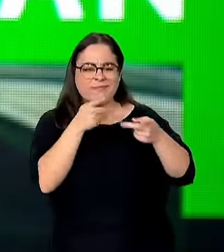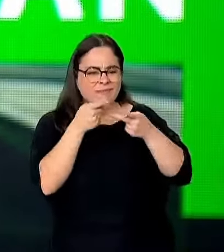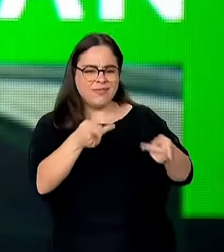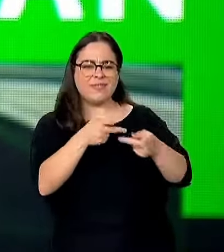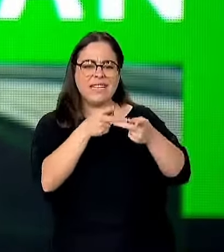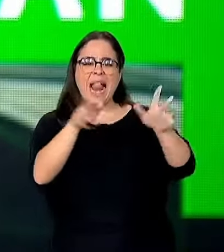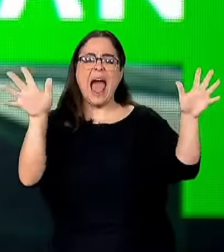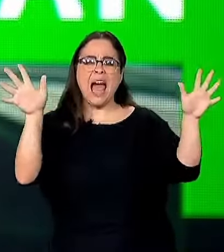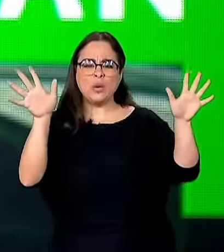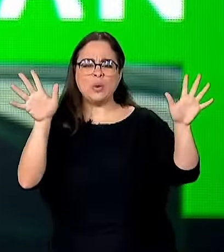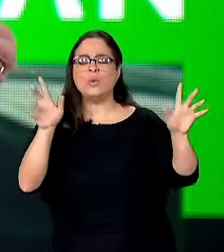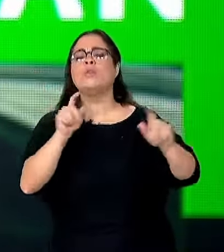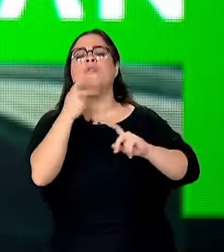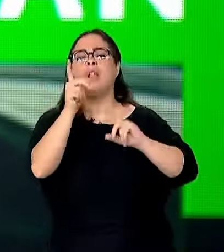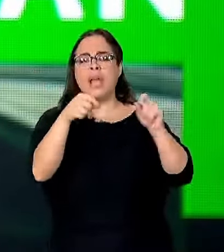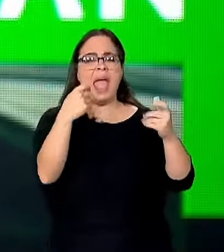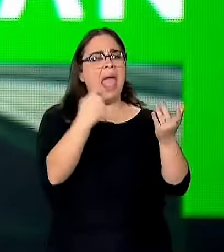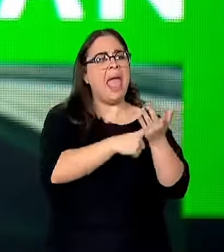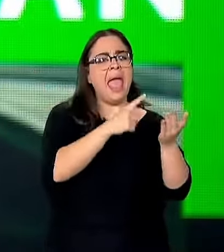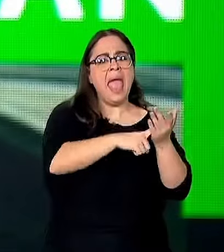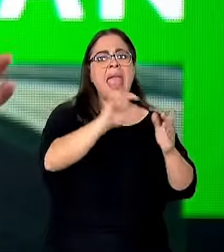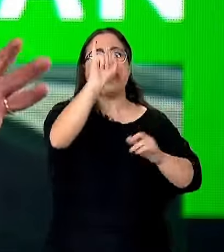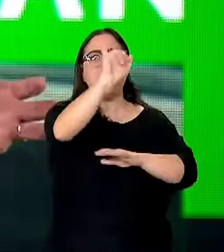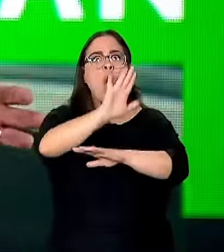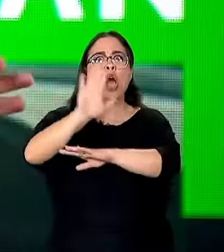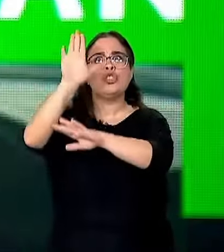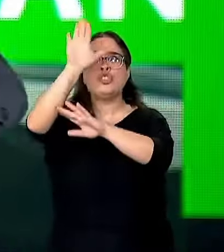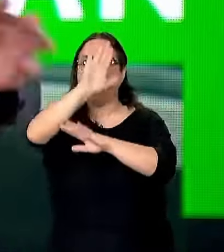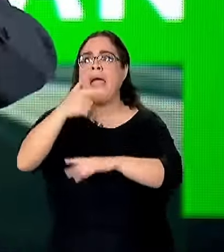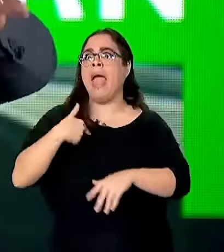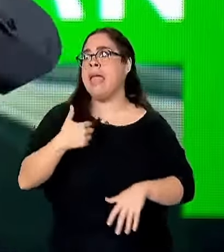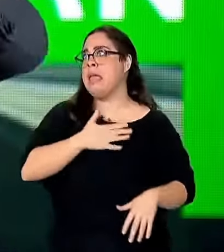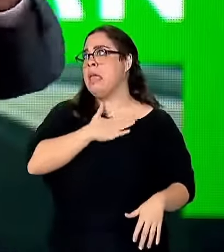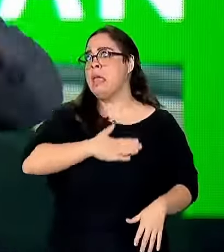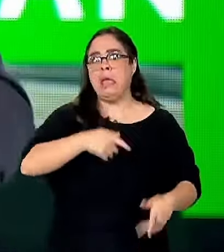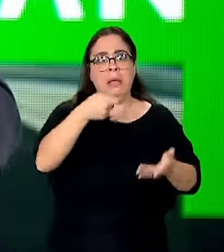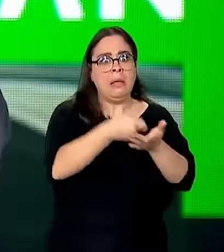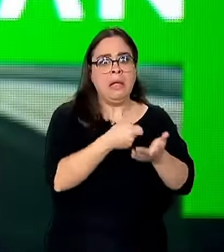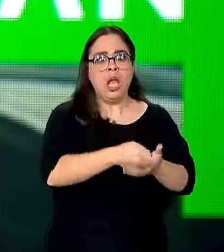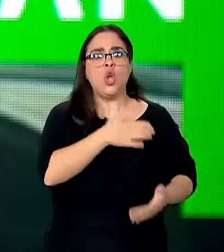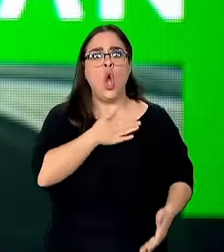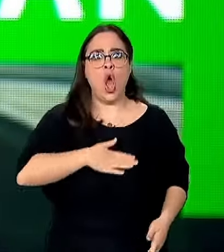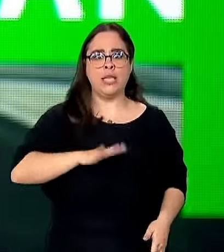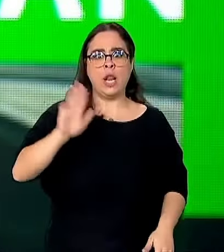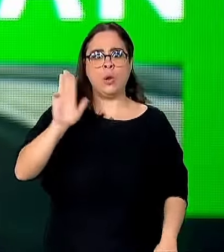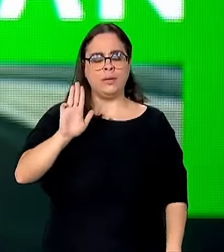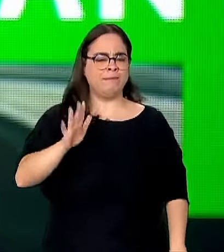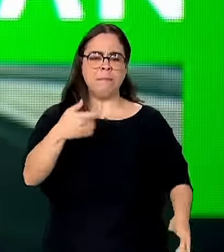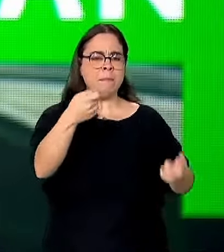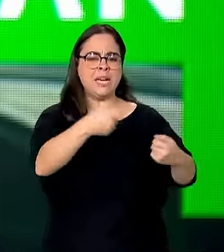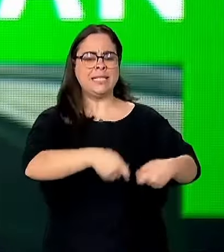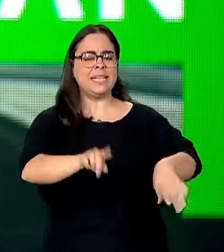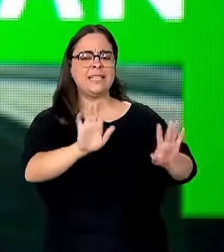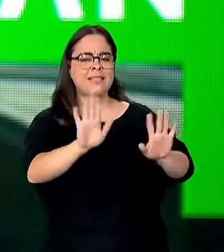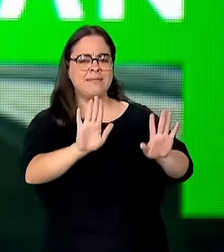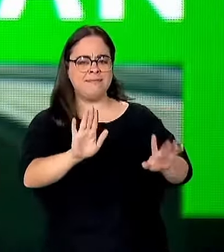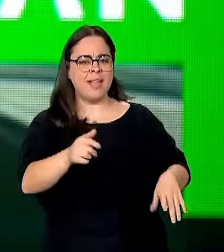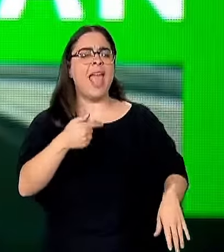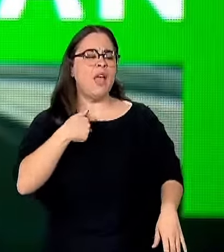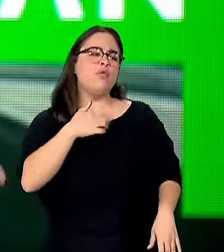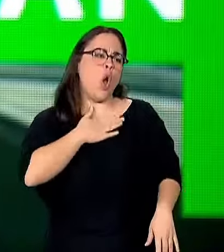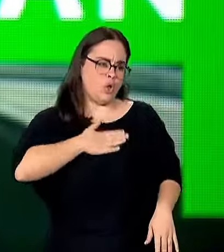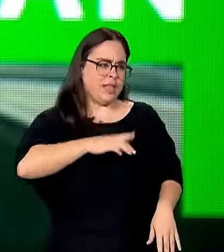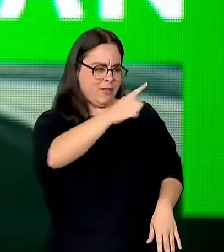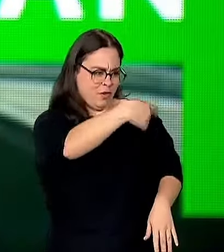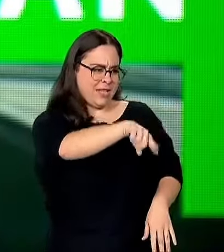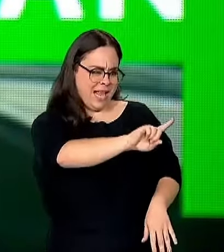precisamos, sabe, ter compromisso ideológico. Aí eu tenho que gostar do Lula. Não, não precisa gostar de mim. Eu certamente vou gostar de